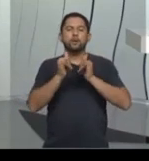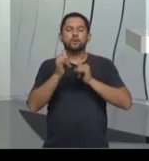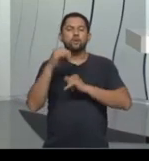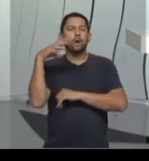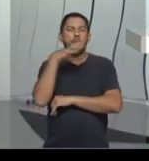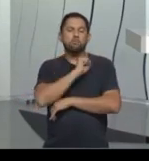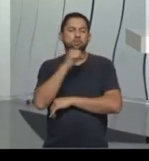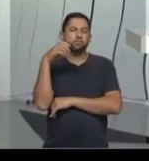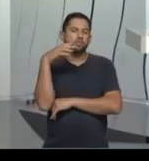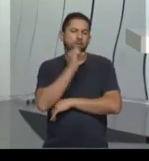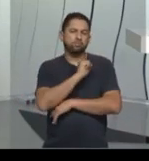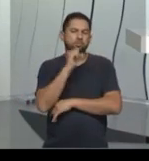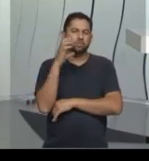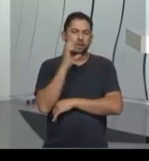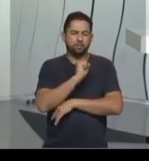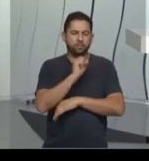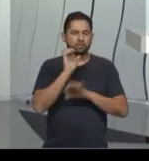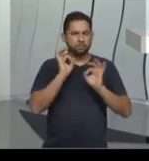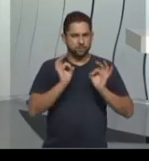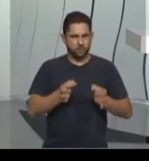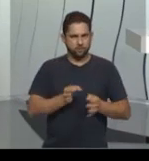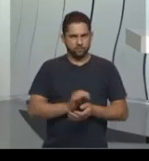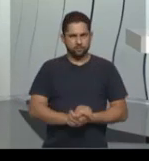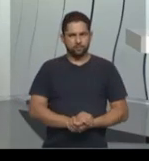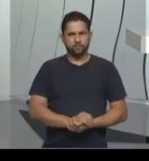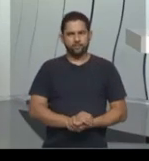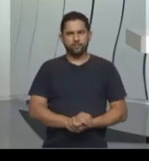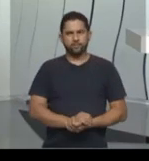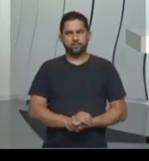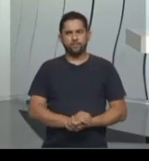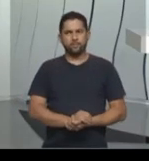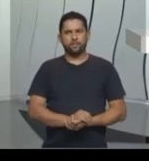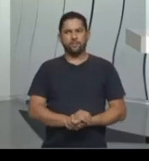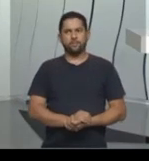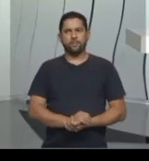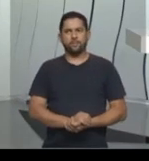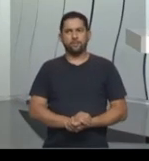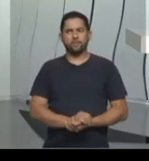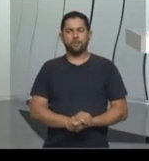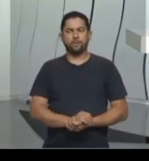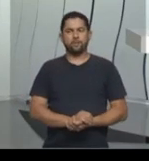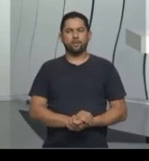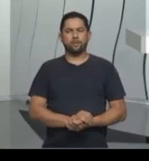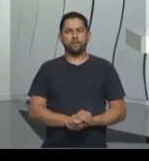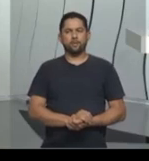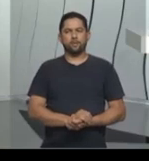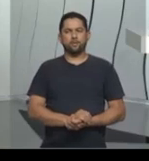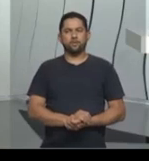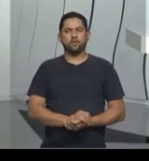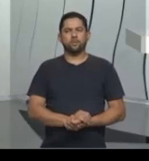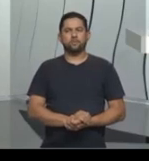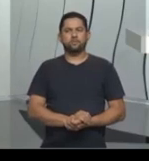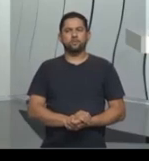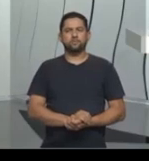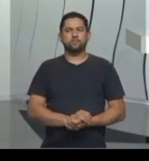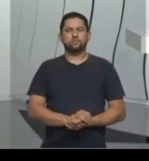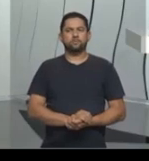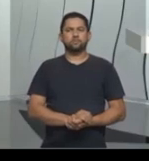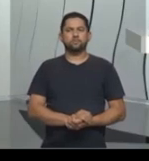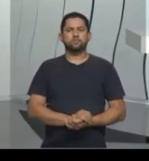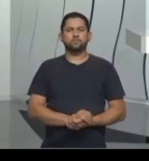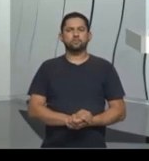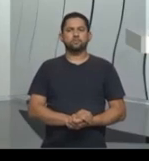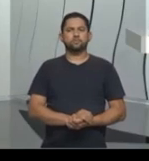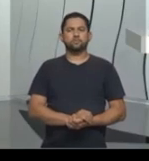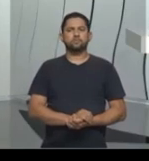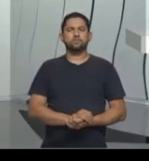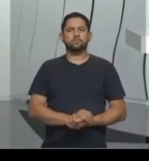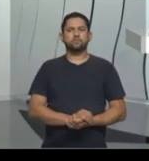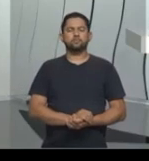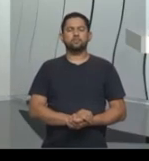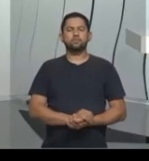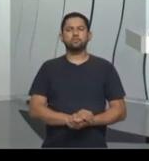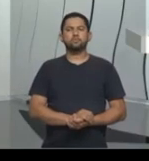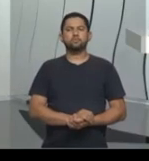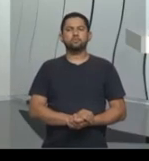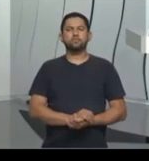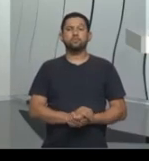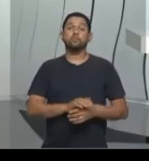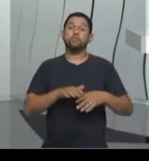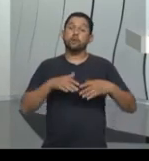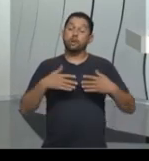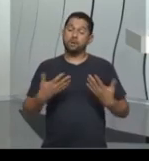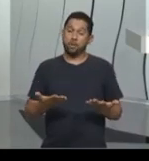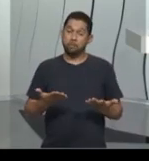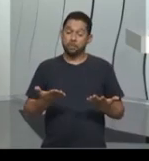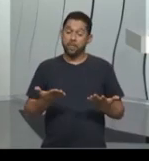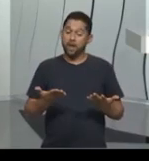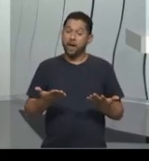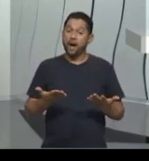Então, por isso que a tecnologia sempre é a favor da ciência cartográfica. O mapa, né,